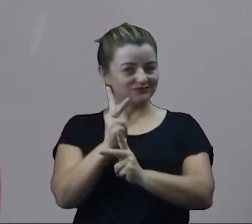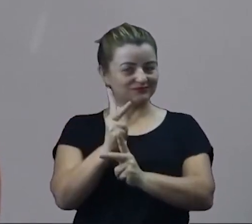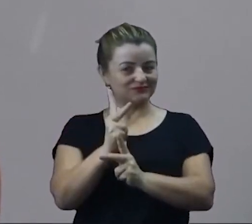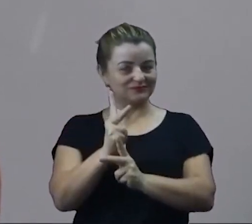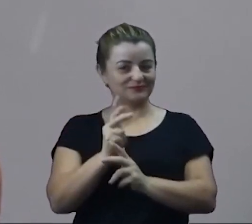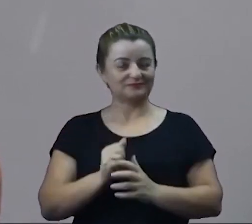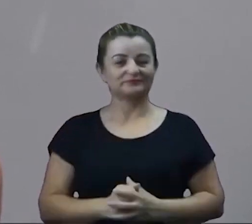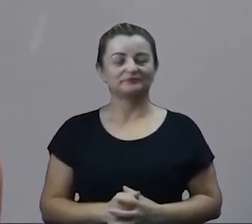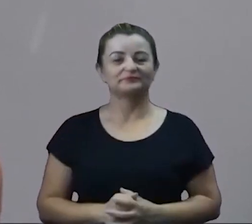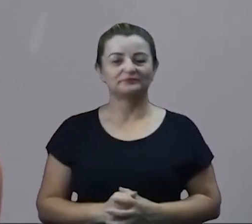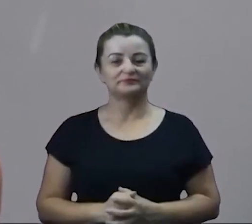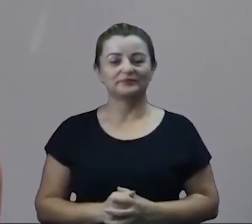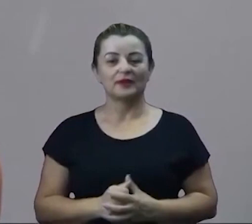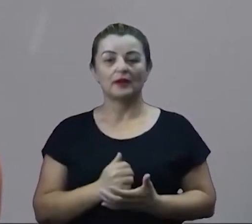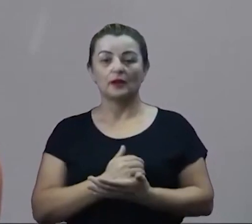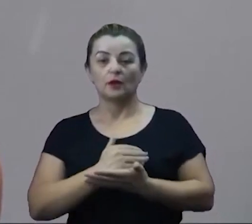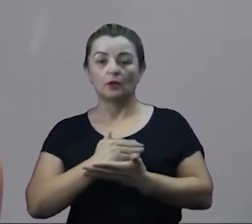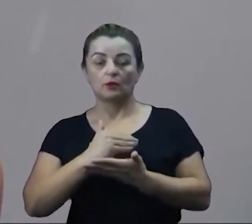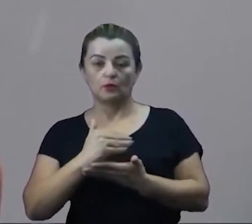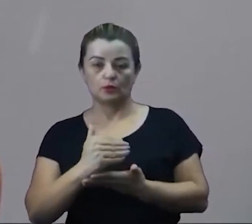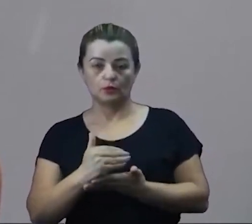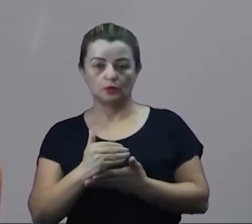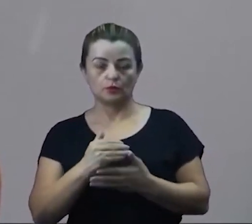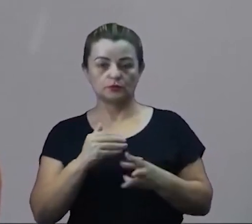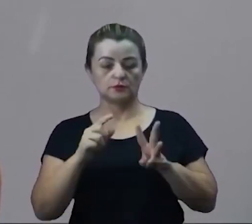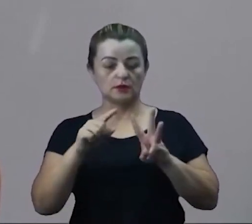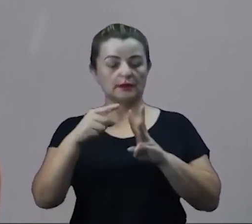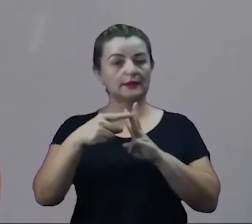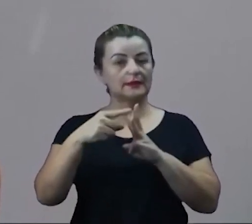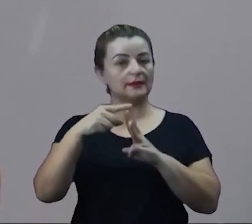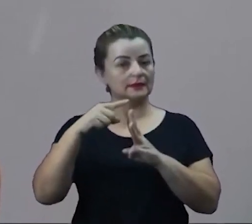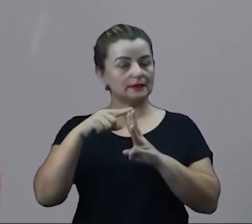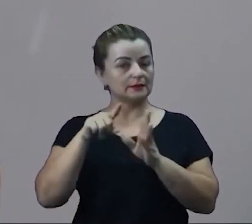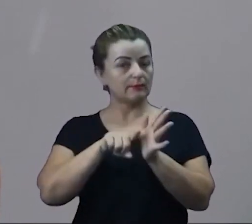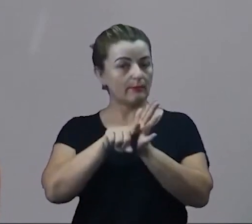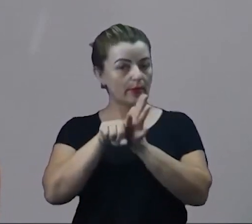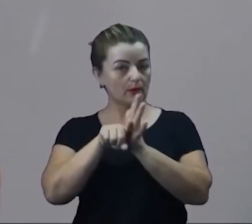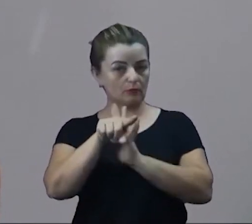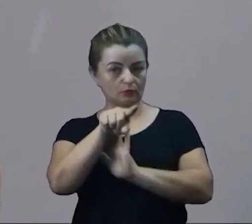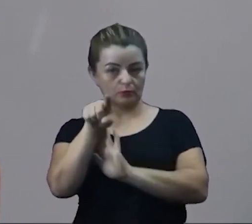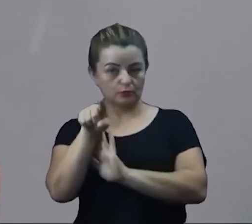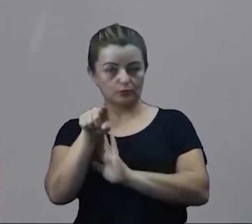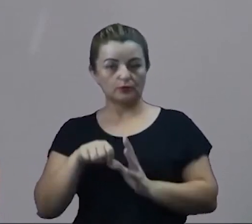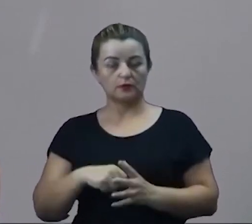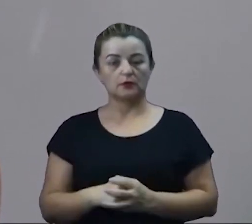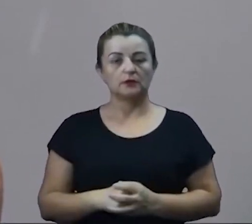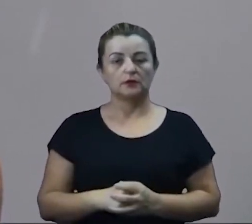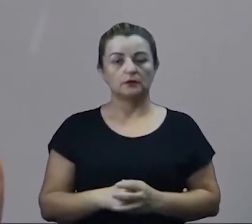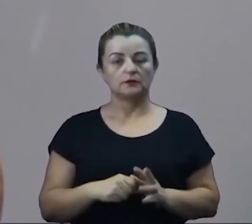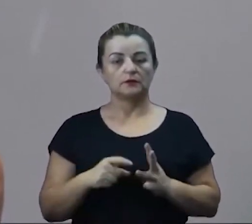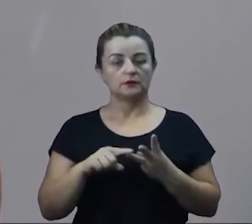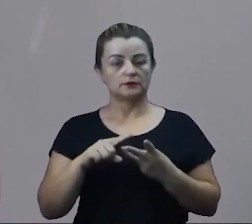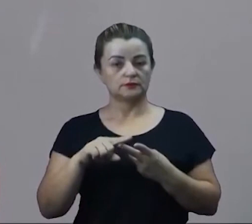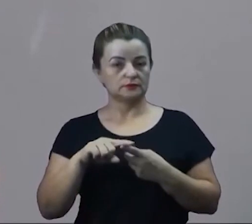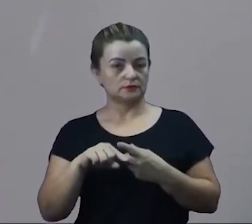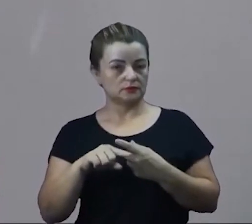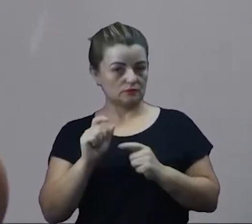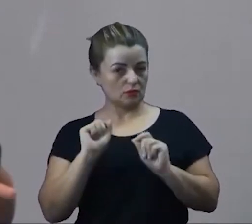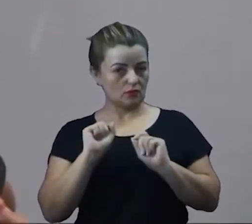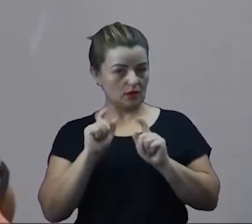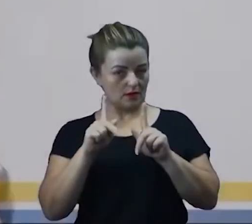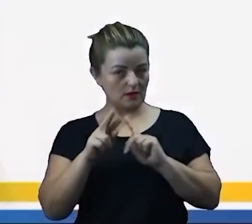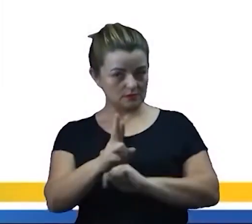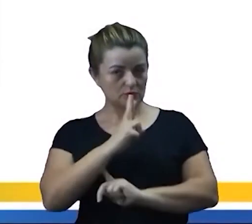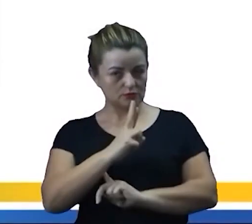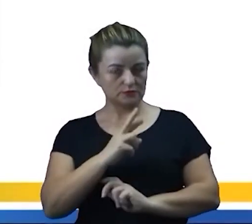Assis? Vejam só, vou começar com 3 perguntinhas para vocês, tá? E aí eu vou colocar a perguntinha e vocês respondem aquele bate e volta,